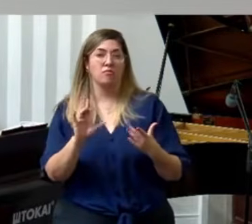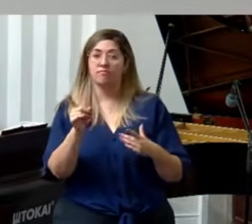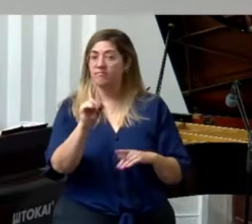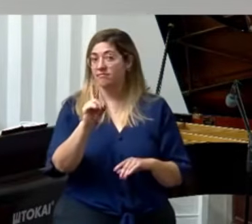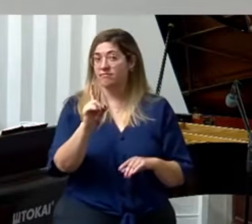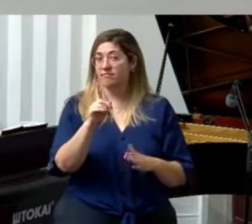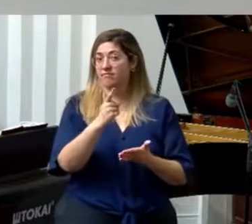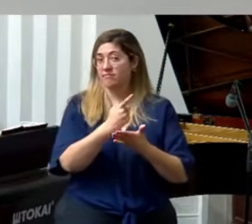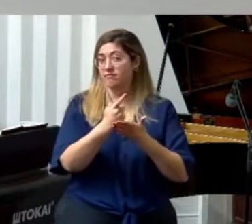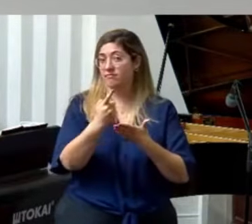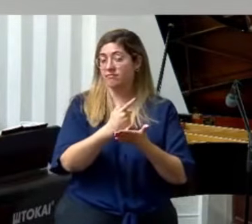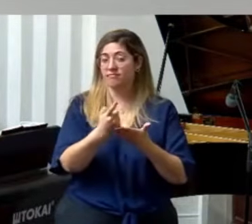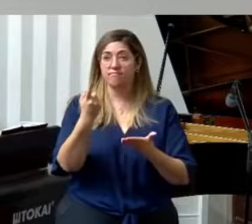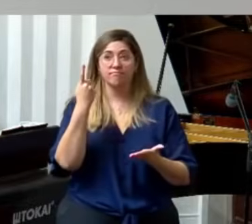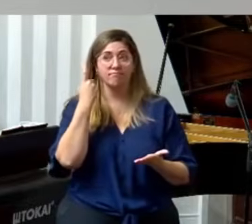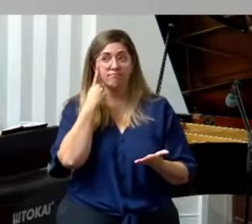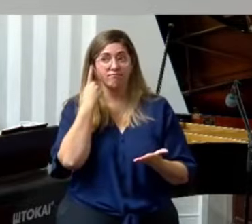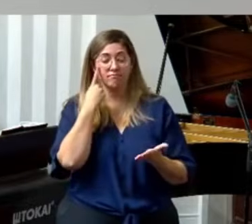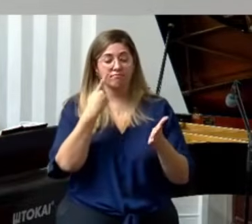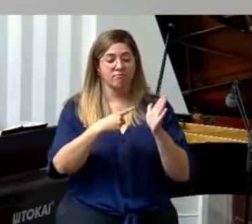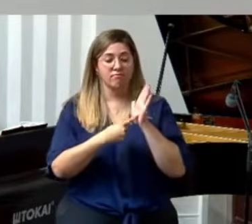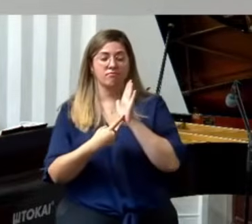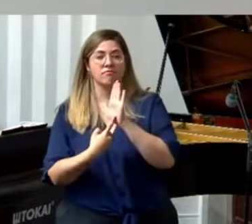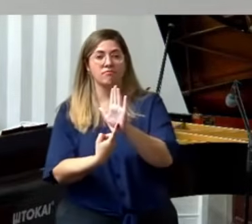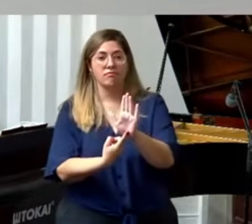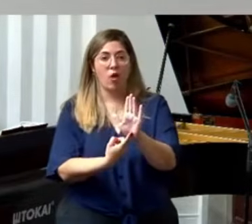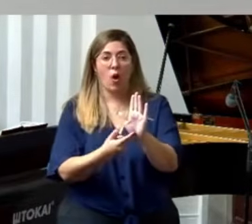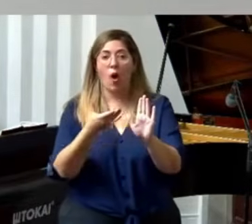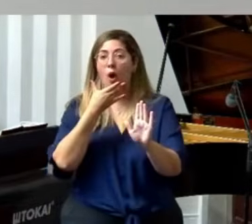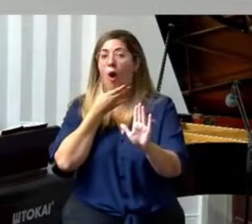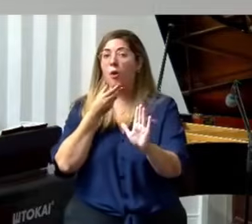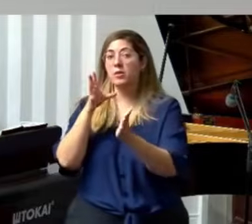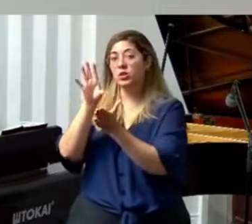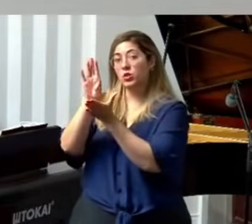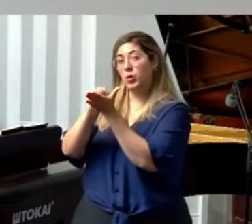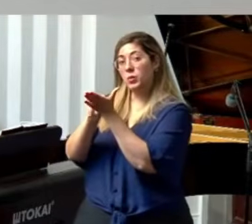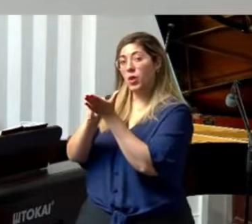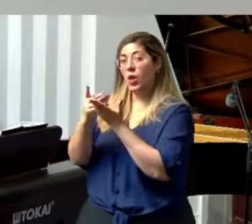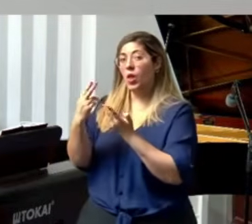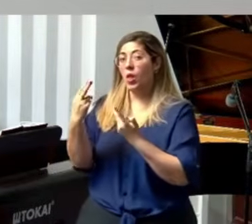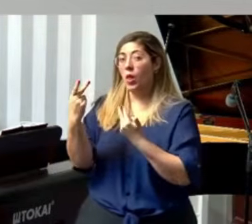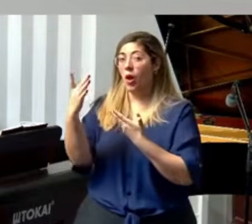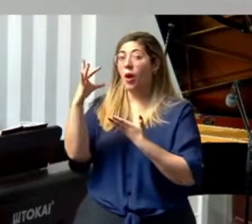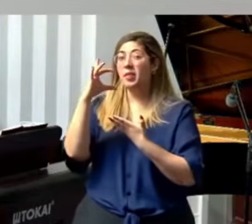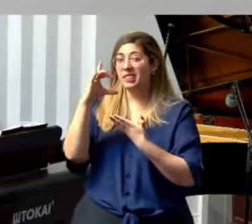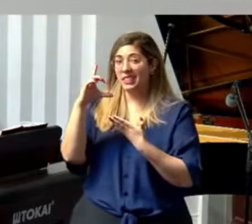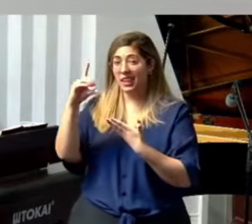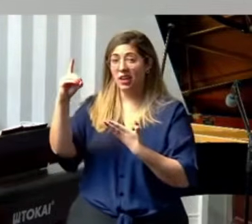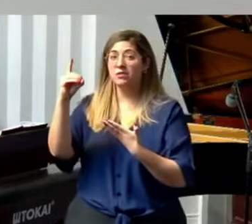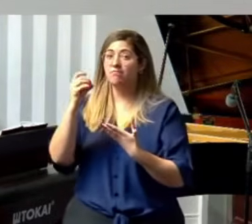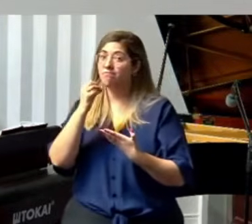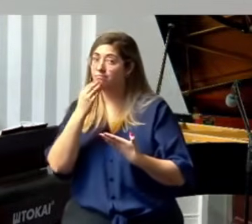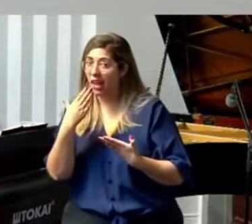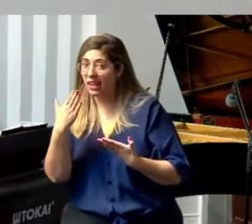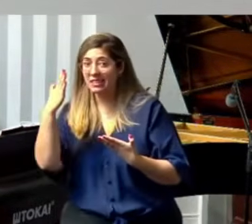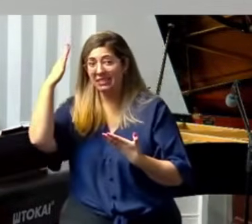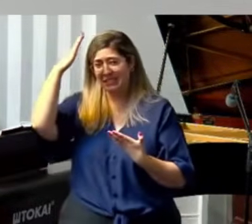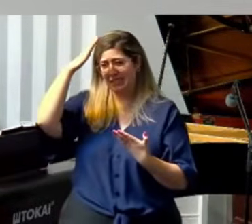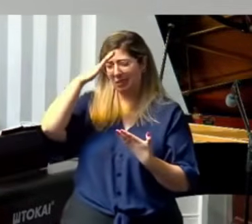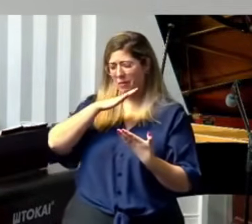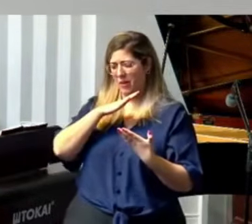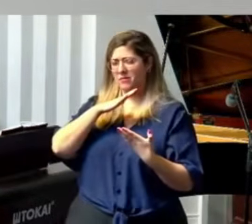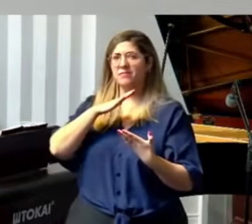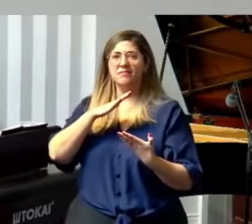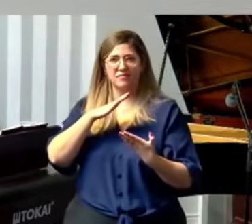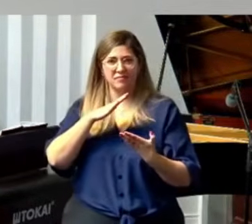Gênesis parece fazer mais sentido pensar que o ser humano se tornou como Deus, conhecedor do bem e do mal. E quando